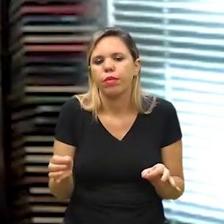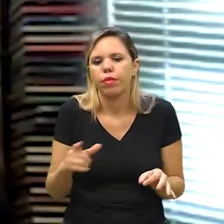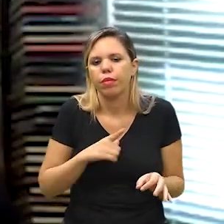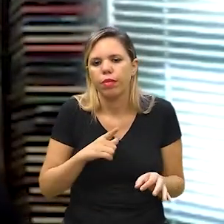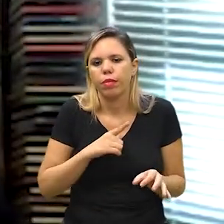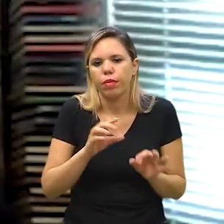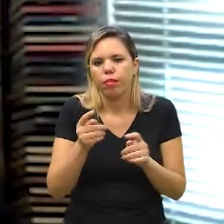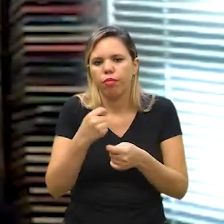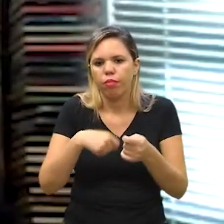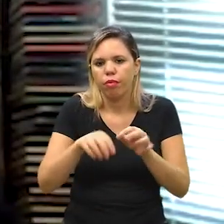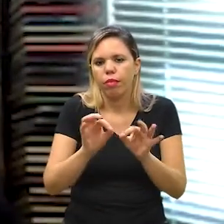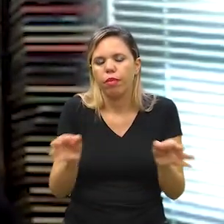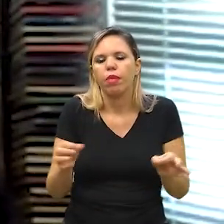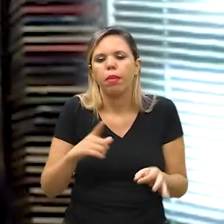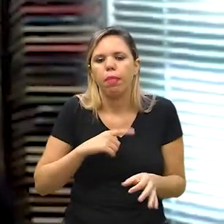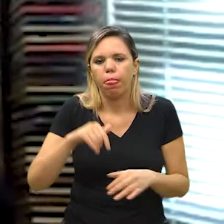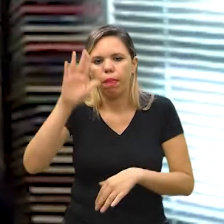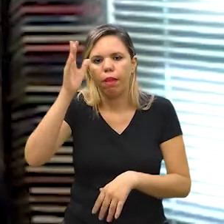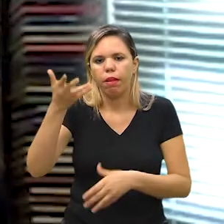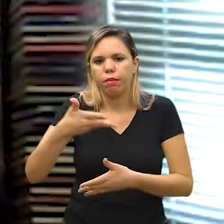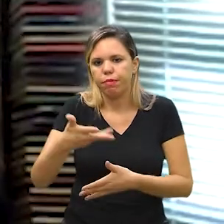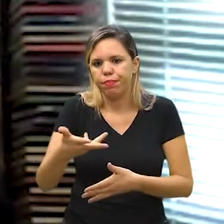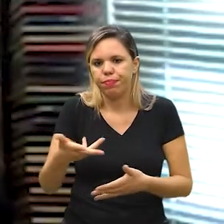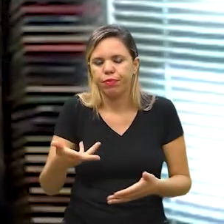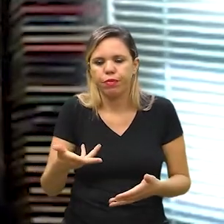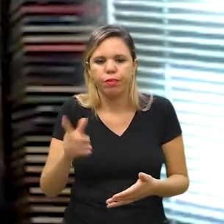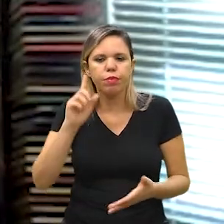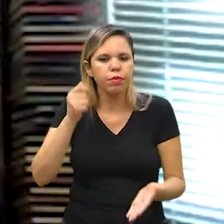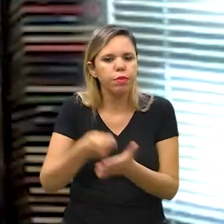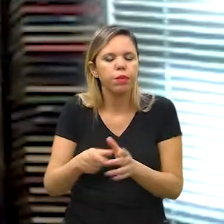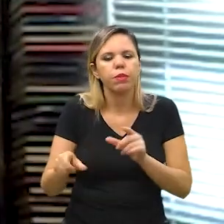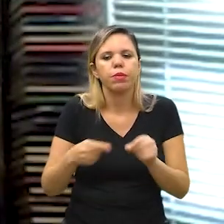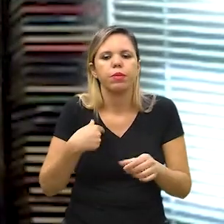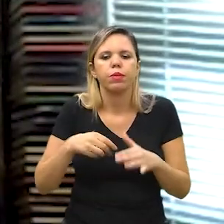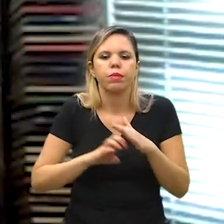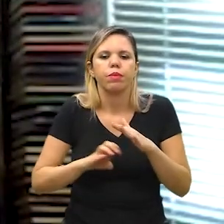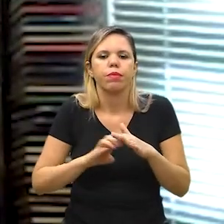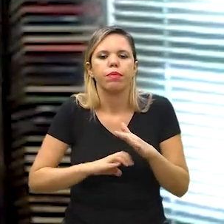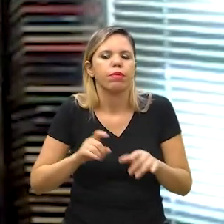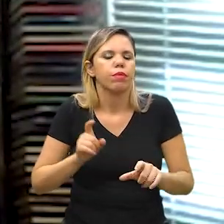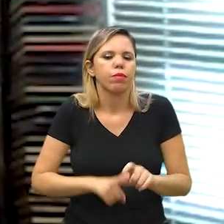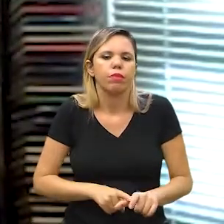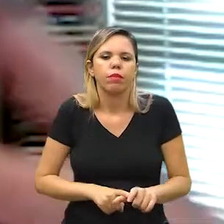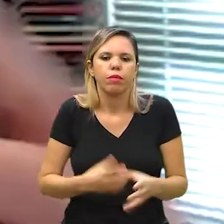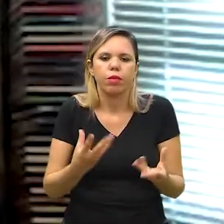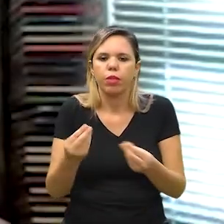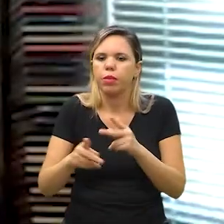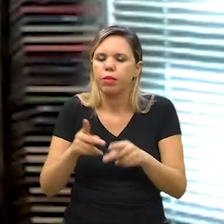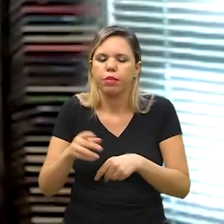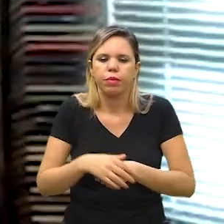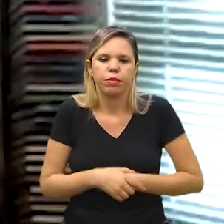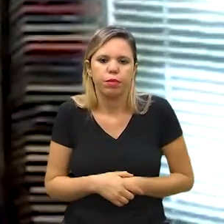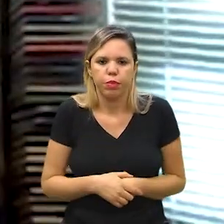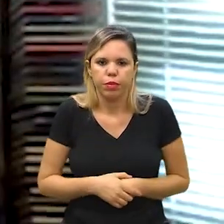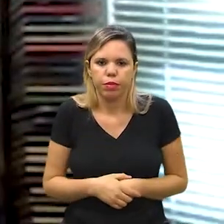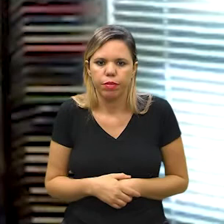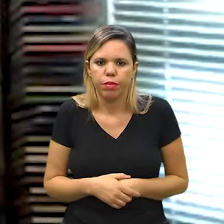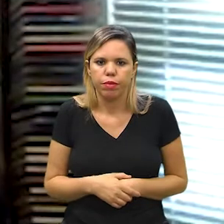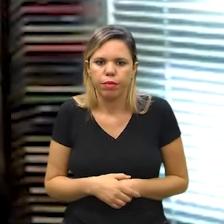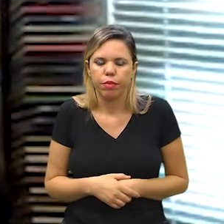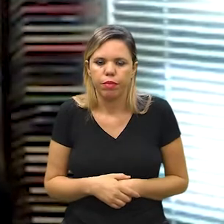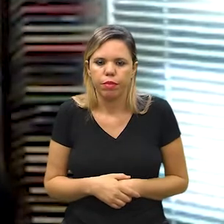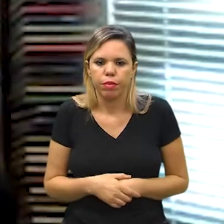né? Quando eu tenho um pequeno negócio, eu tenho mais agilidade para tomar decisões na minha empresa, porque eu não dependo de muitas pessoas,